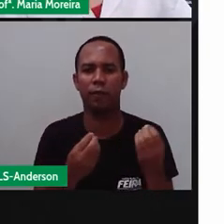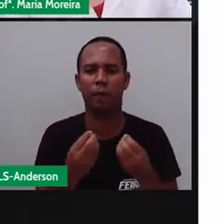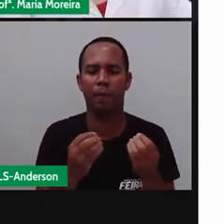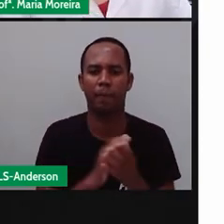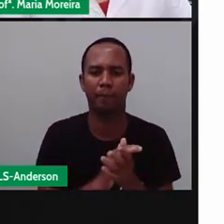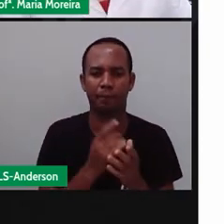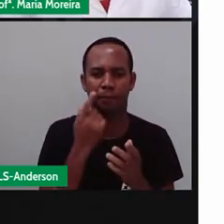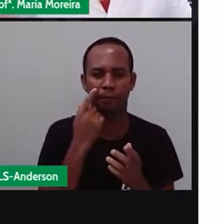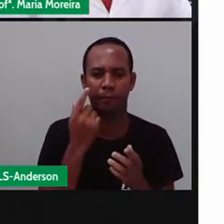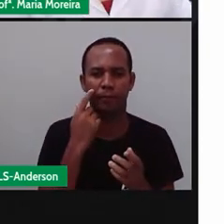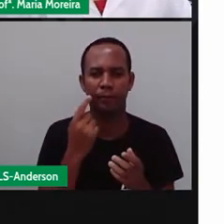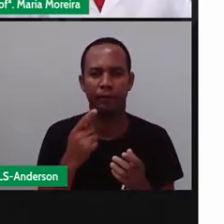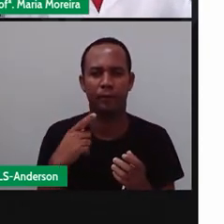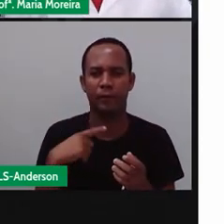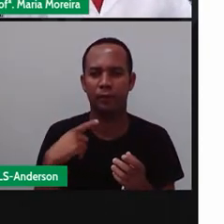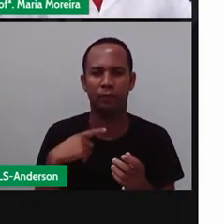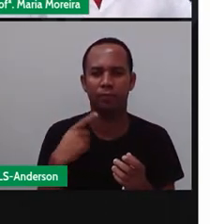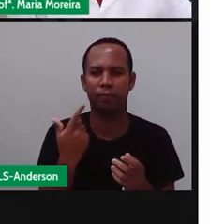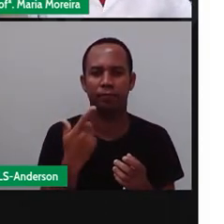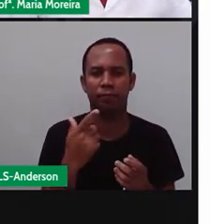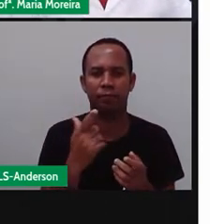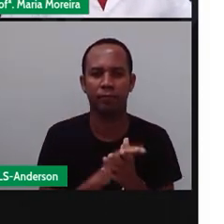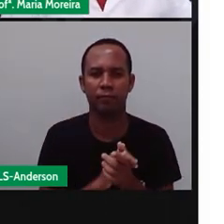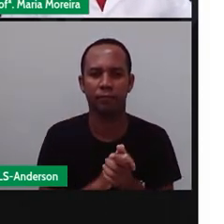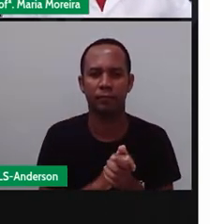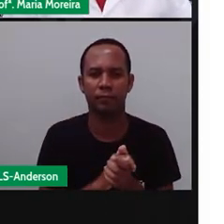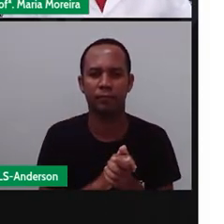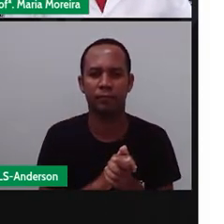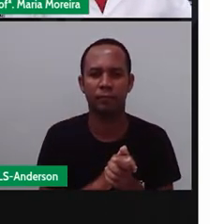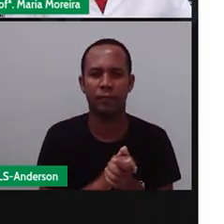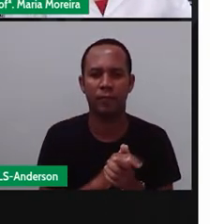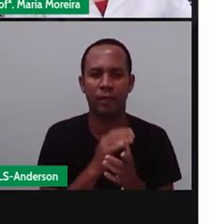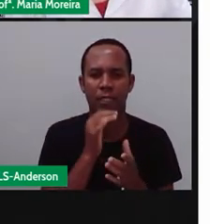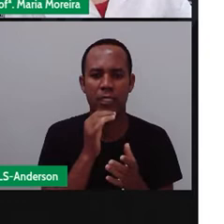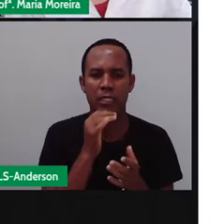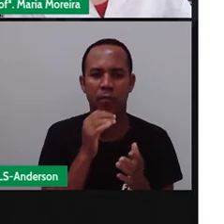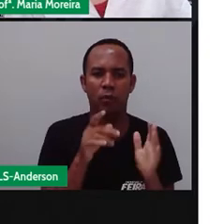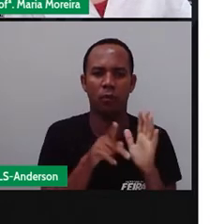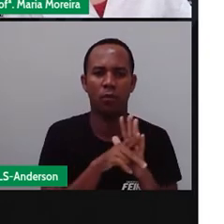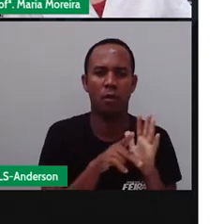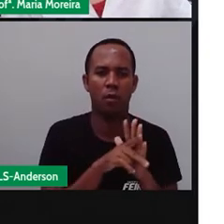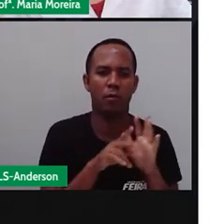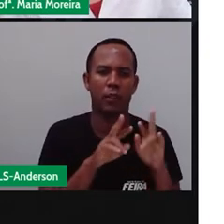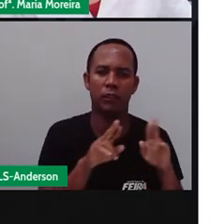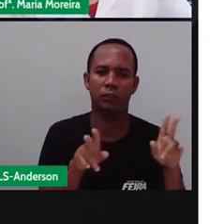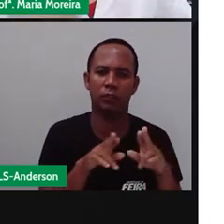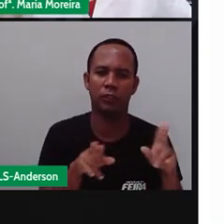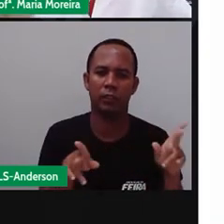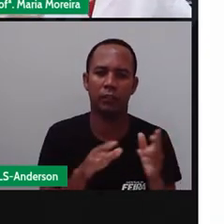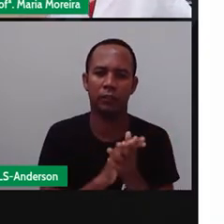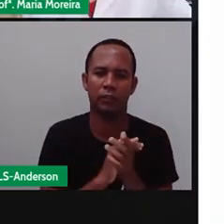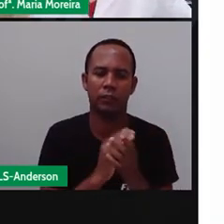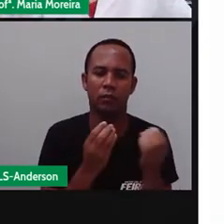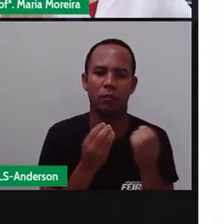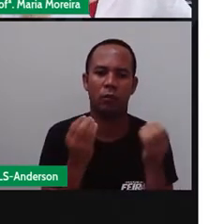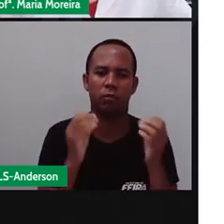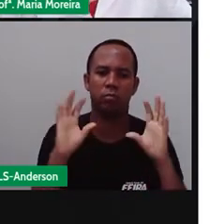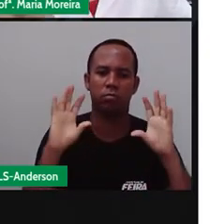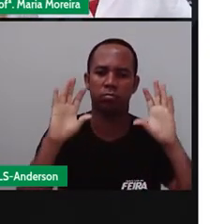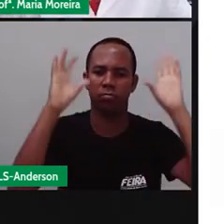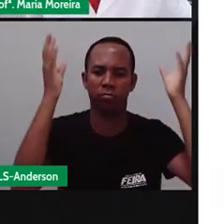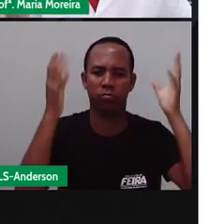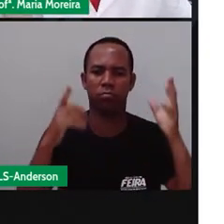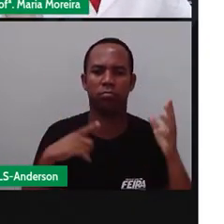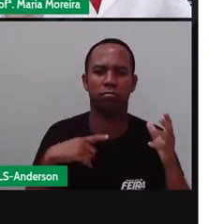pagã? Que é aquela festa, o quê? Que não tem o quê? Um fundo religioso, que é diferente da gente aqui, ah, São João, São